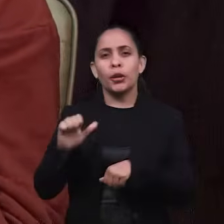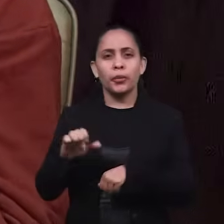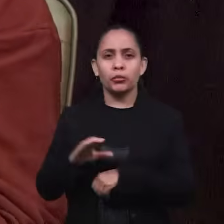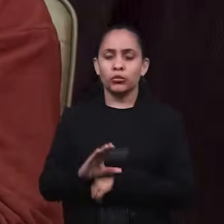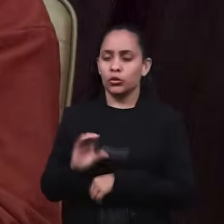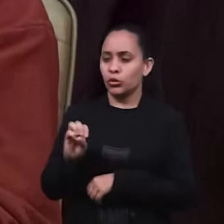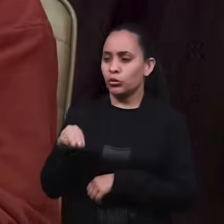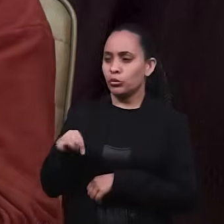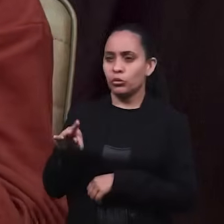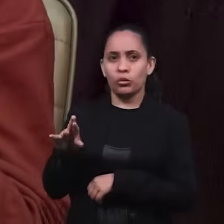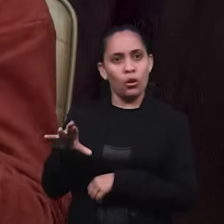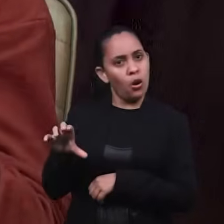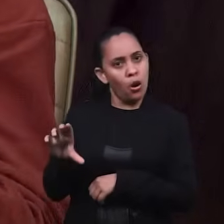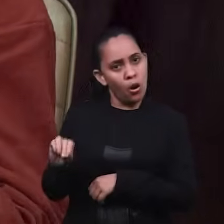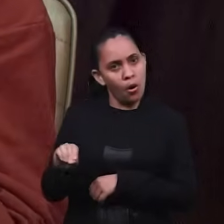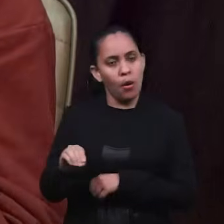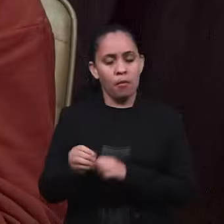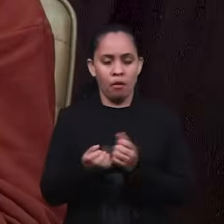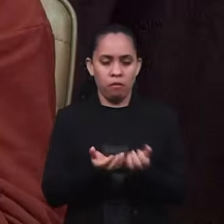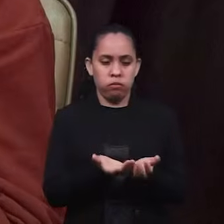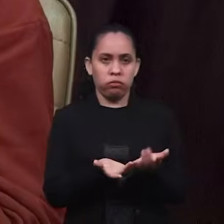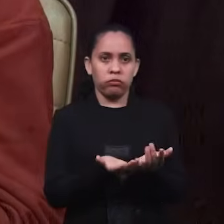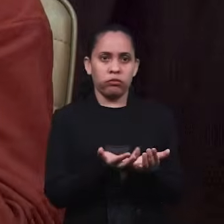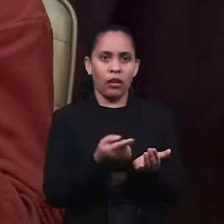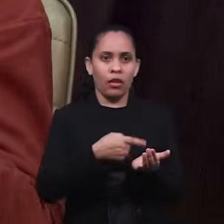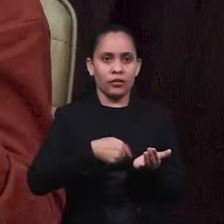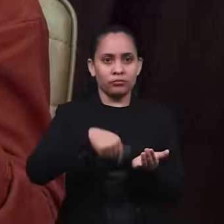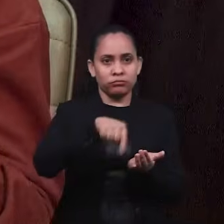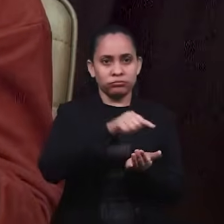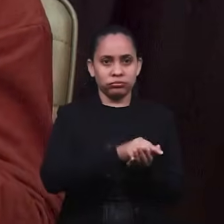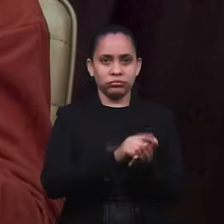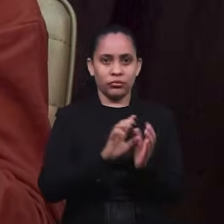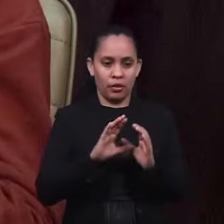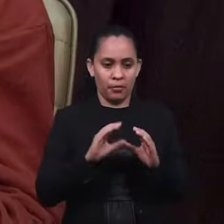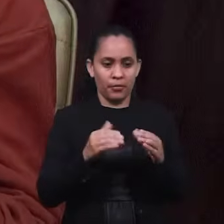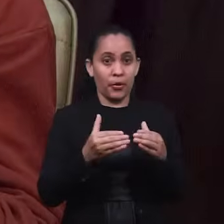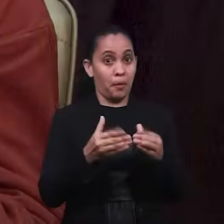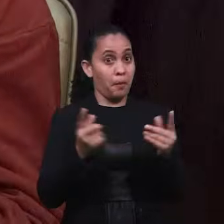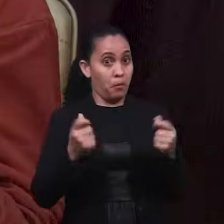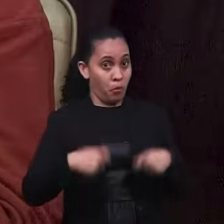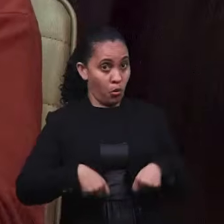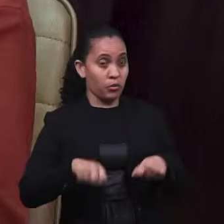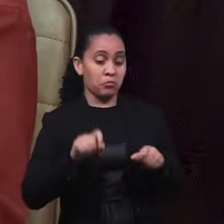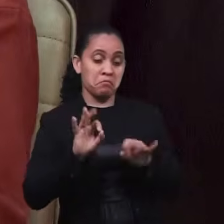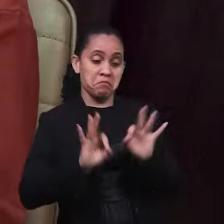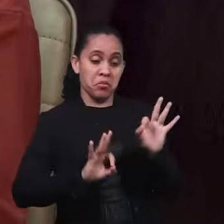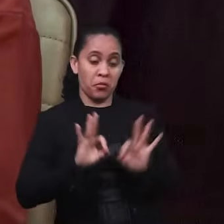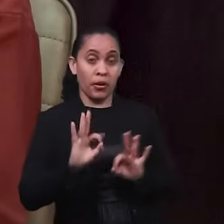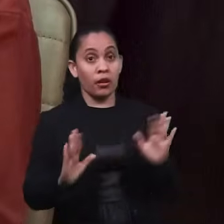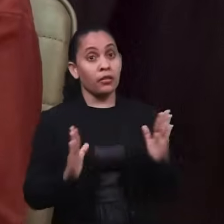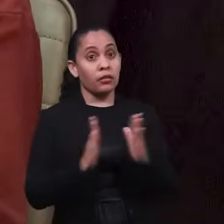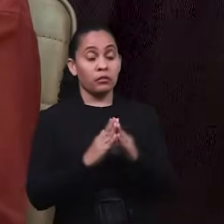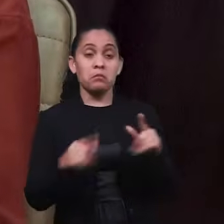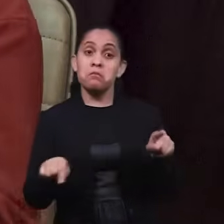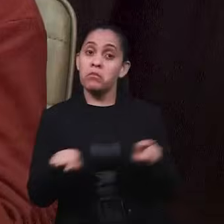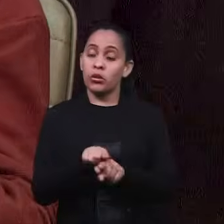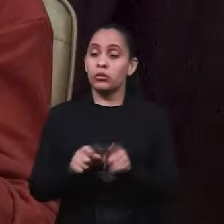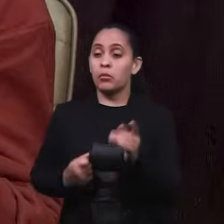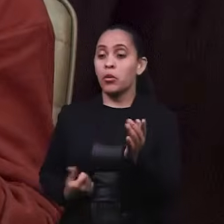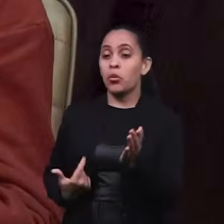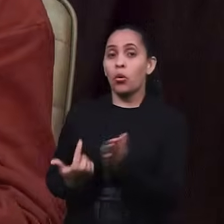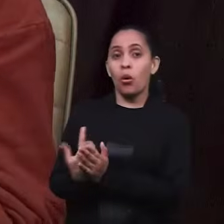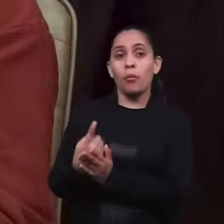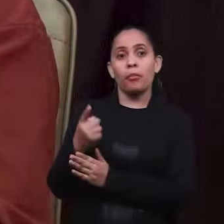de bactérias e leveduras que levam à fermentação. Só que a gente pode até fazer em casa e também tem o industrializado, né? Que